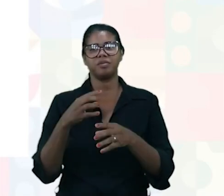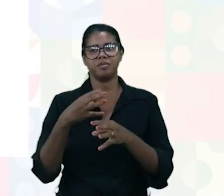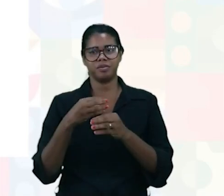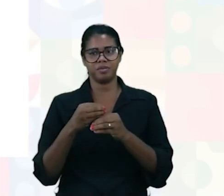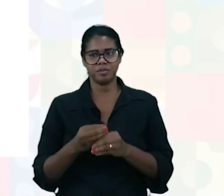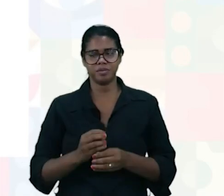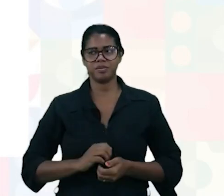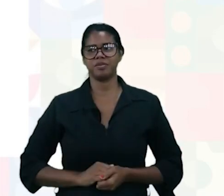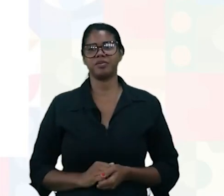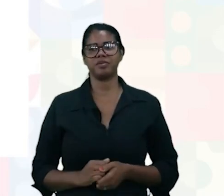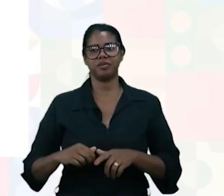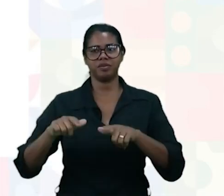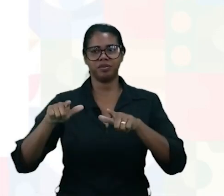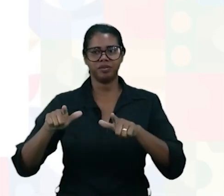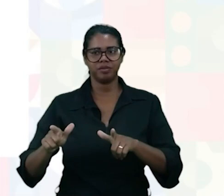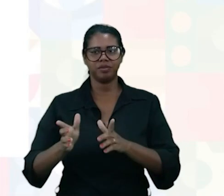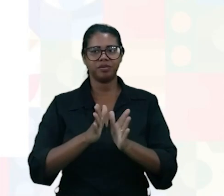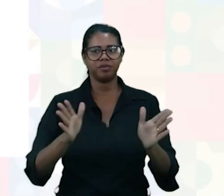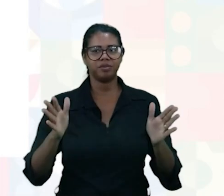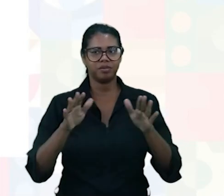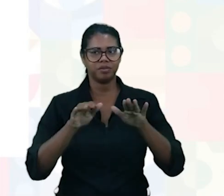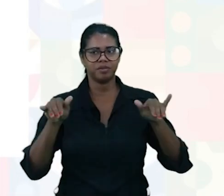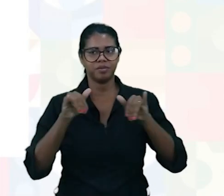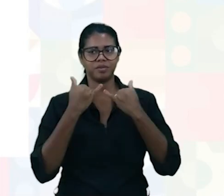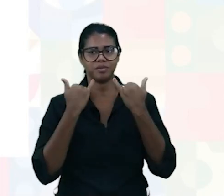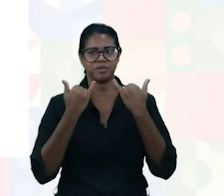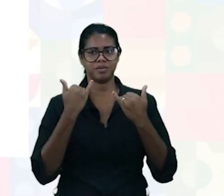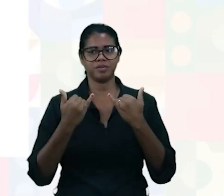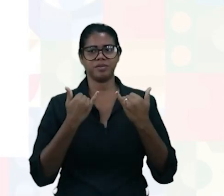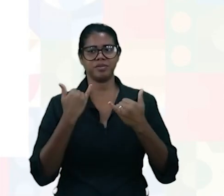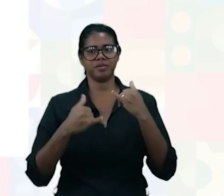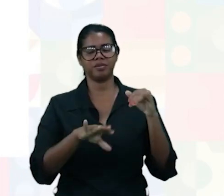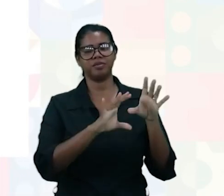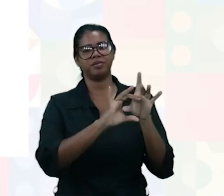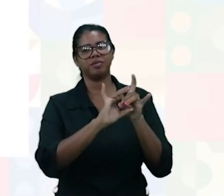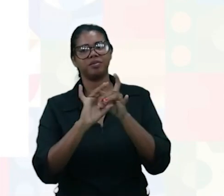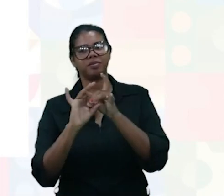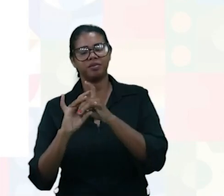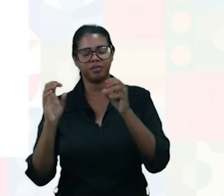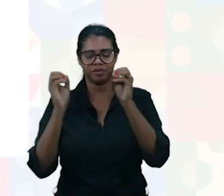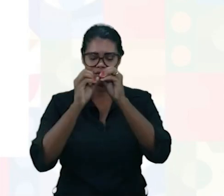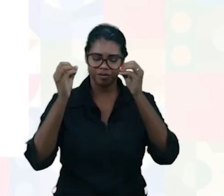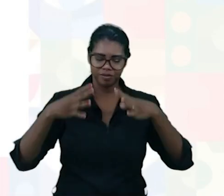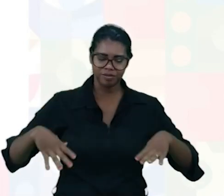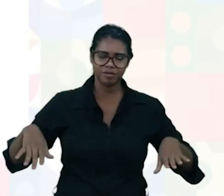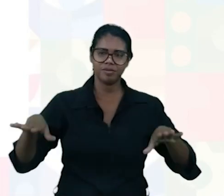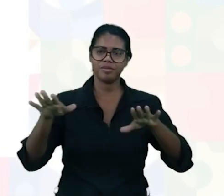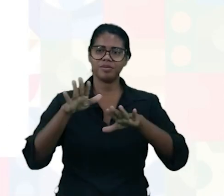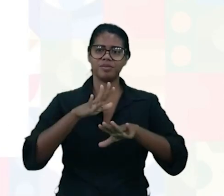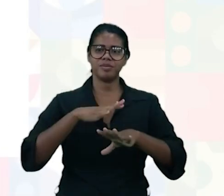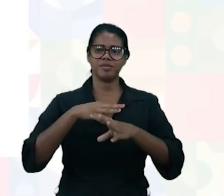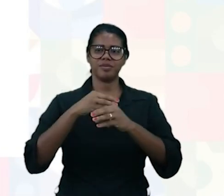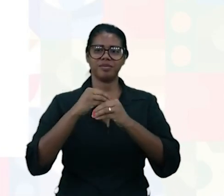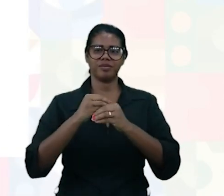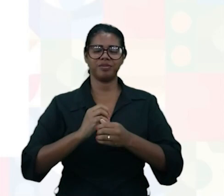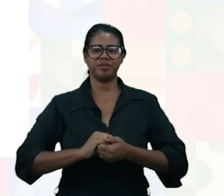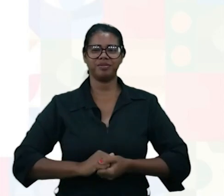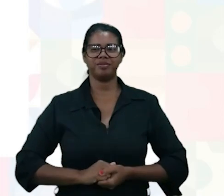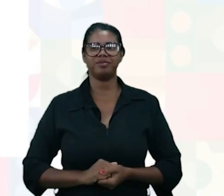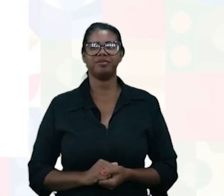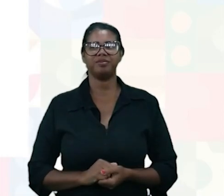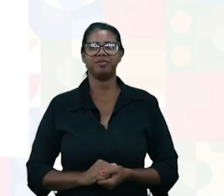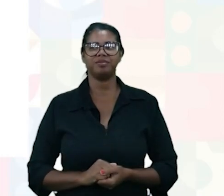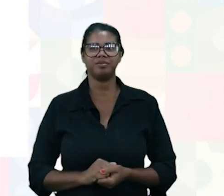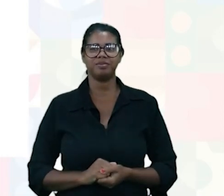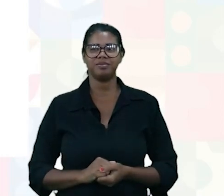na localização, no acesso à informação. Dentro desse contexto, ela foi criada com esse principal objetivo, tá bom?